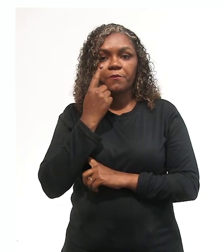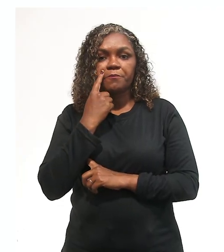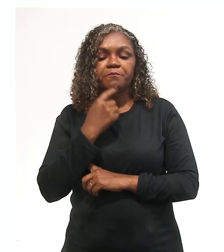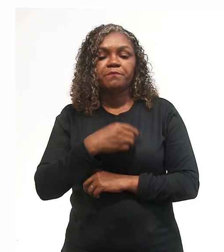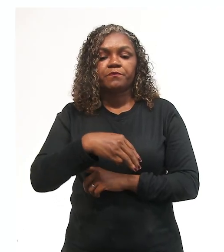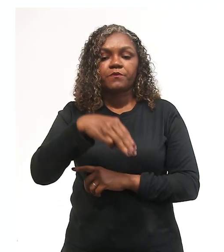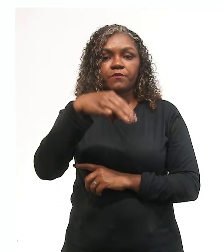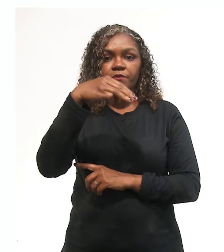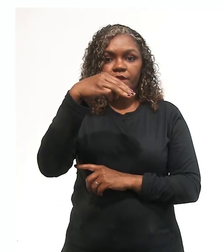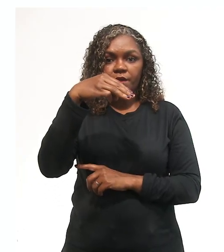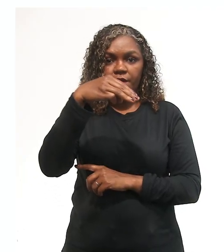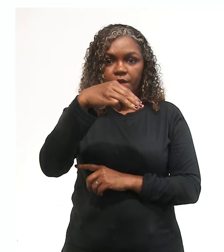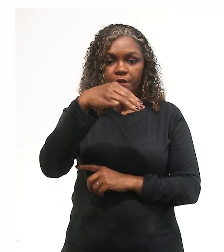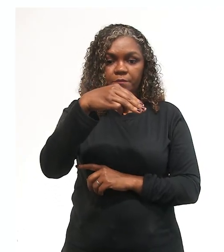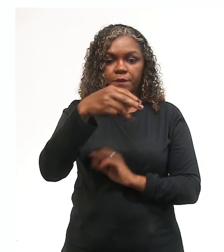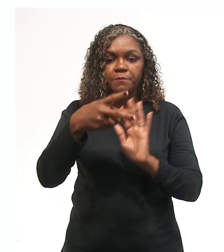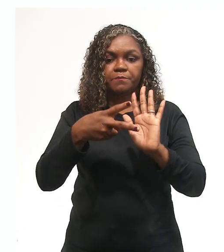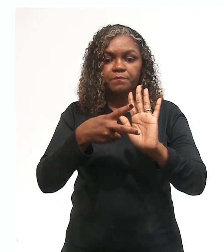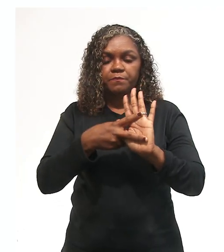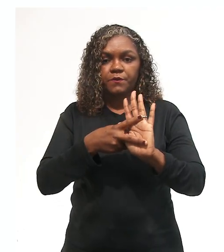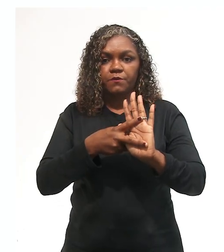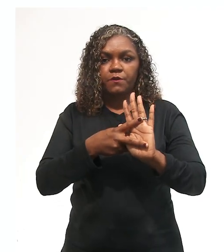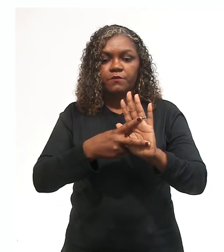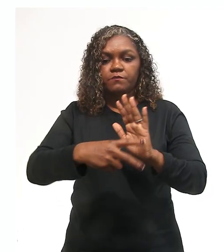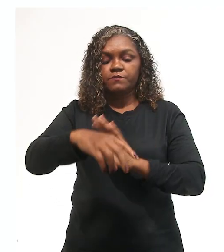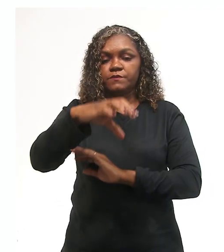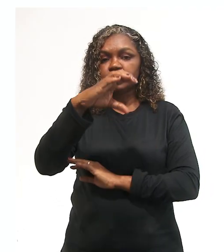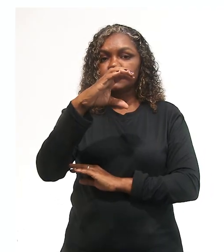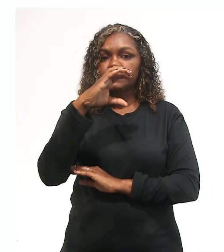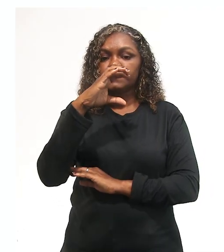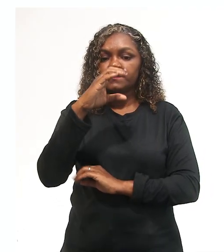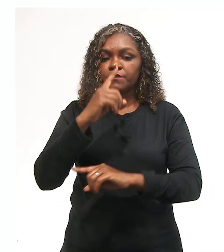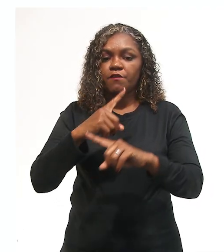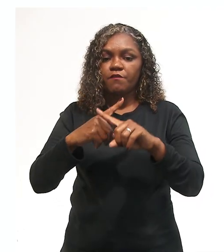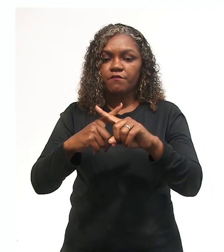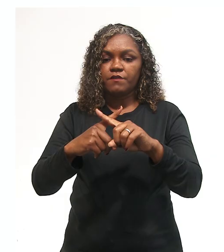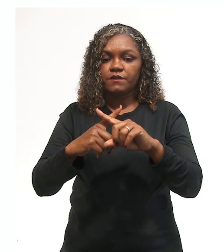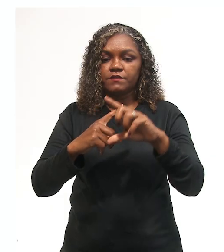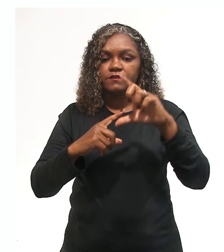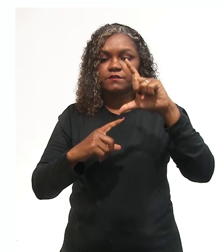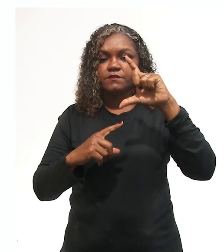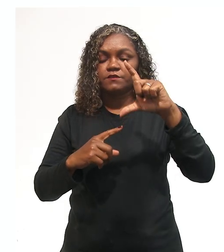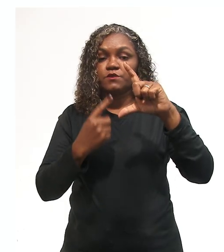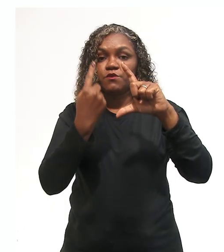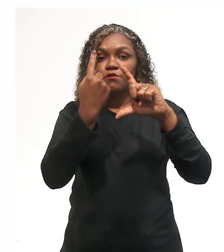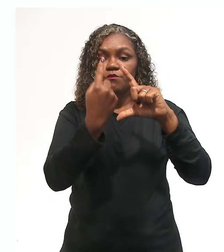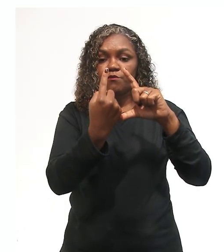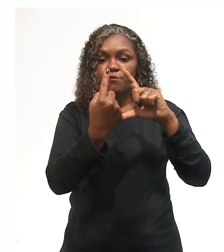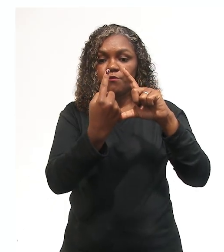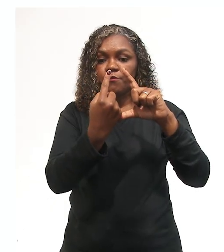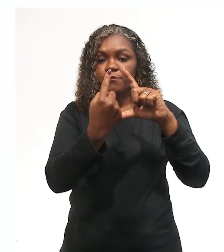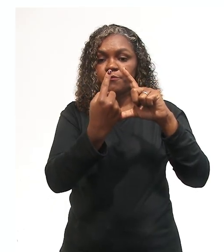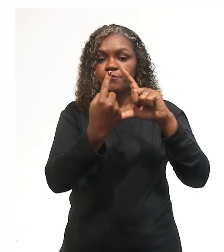Montante é igual ao capital vezes 1